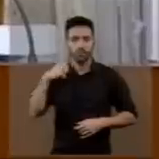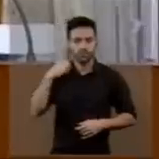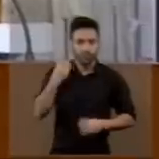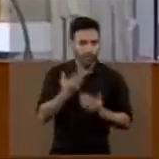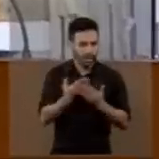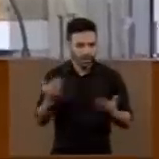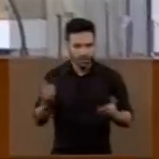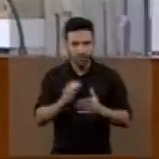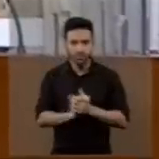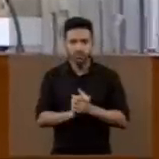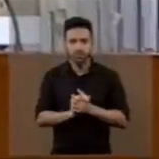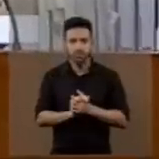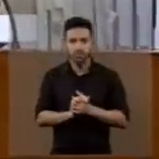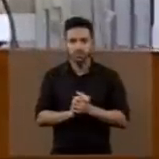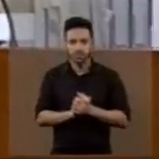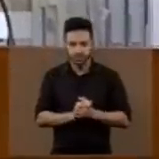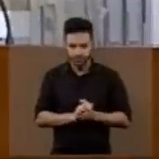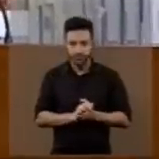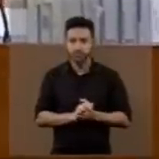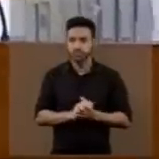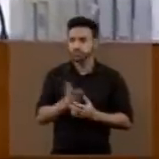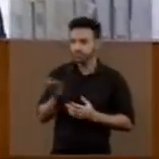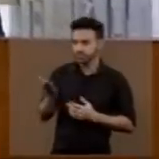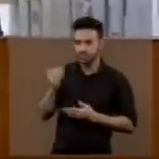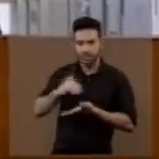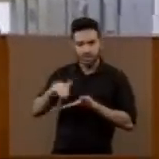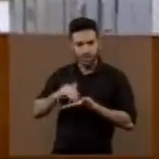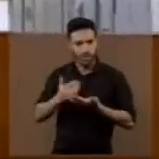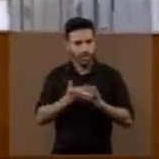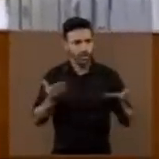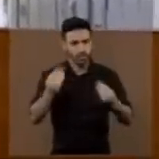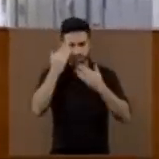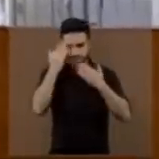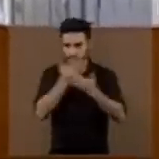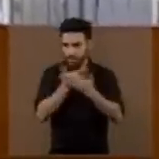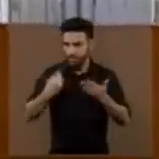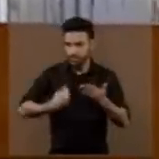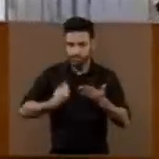advogados, senhora secretária das sessões, agradecendo a